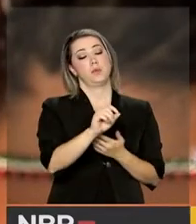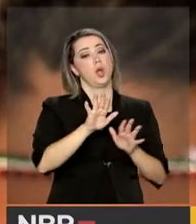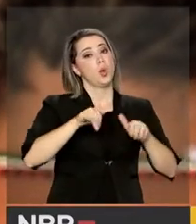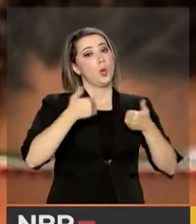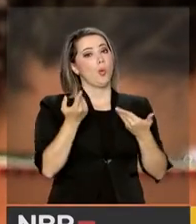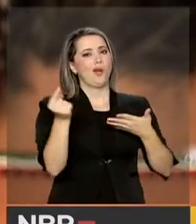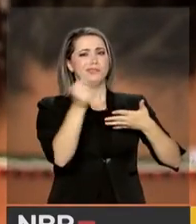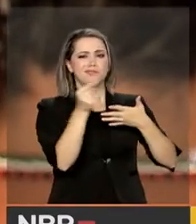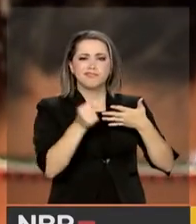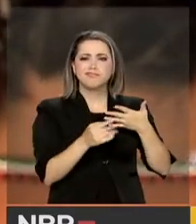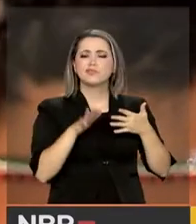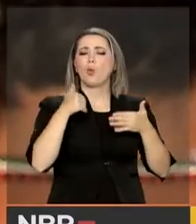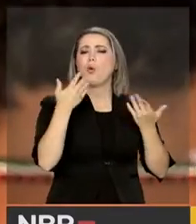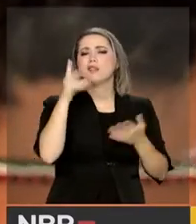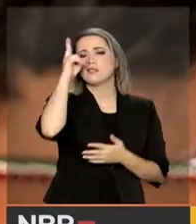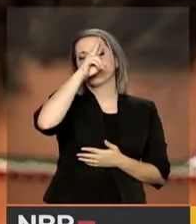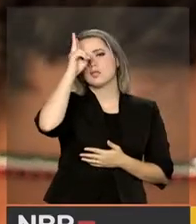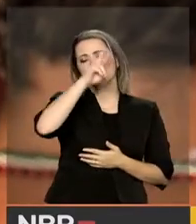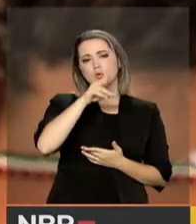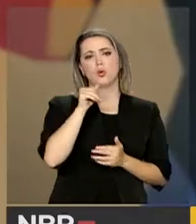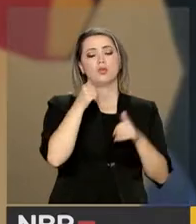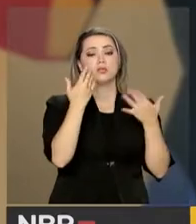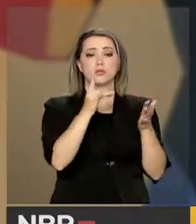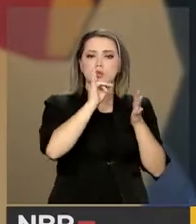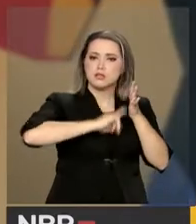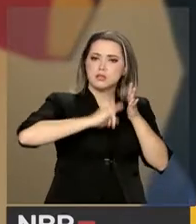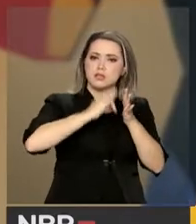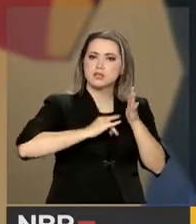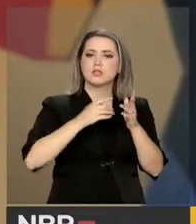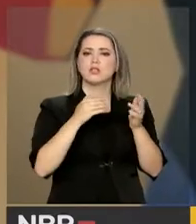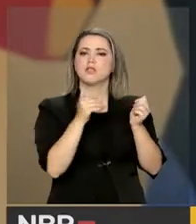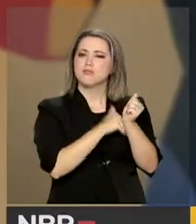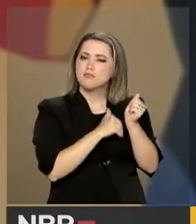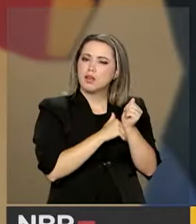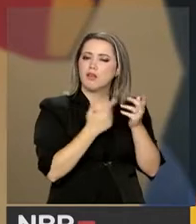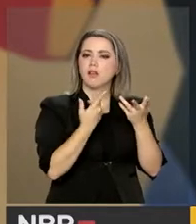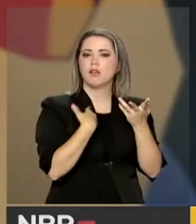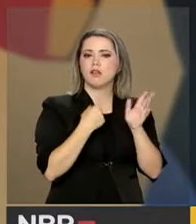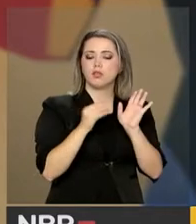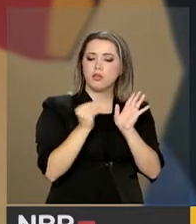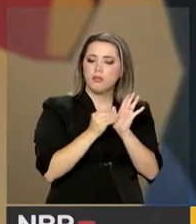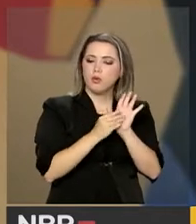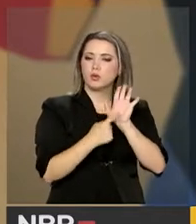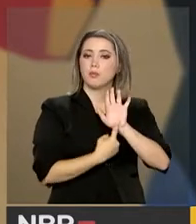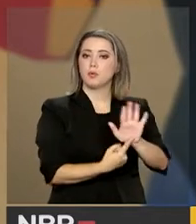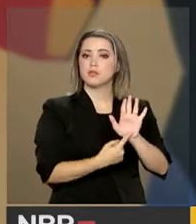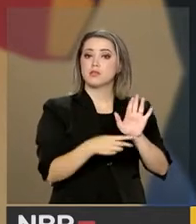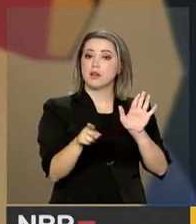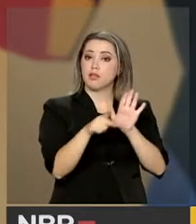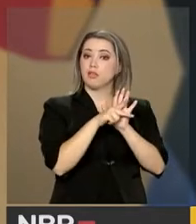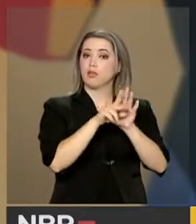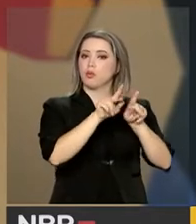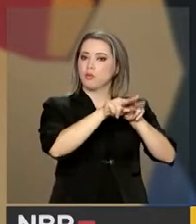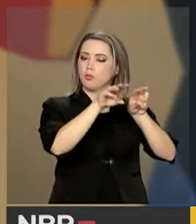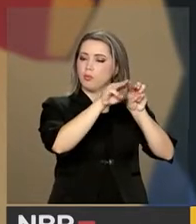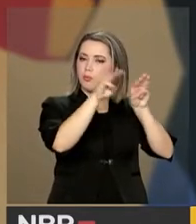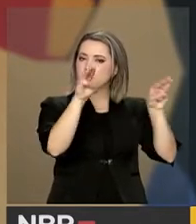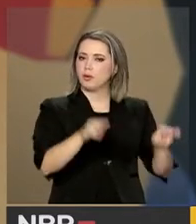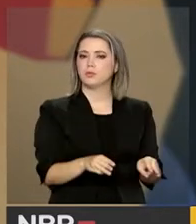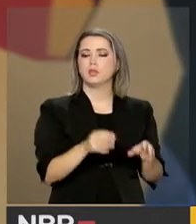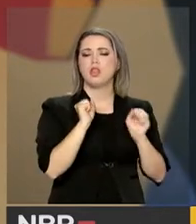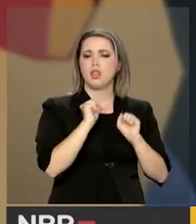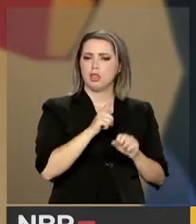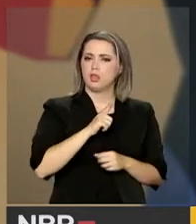essas histórias, quais são essas identidades que não estão sendo mostradas nos museus? E os museus, eles têm o poder